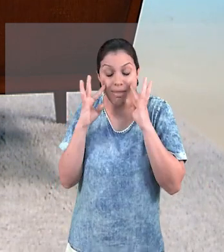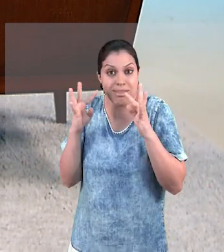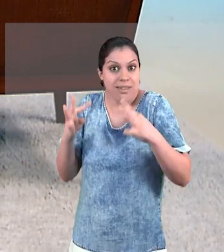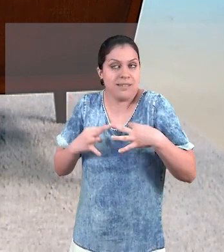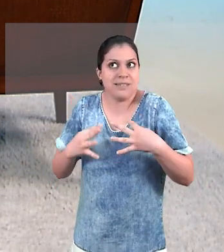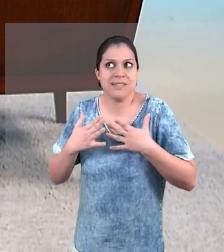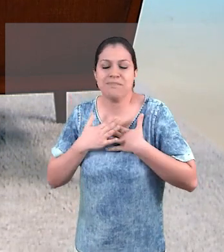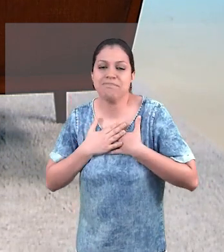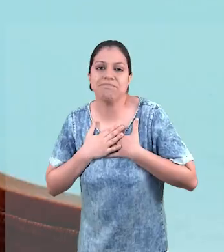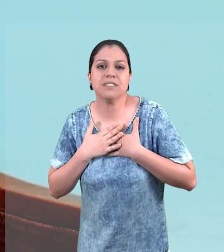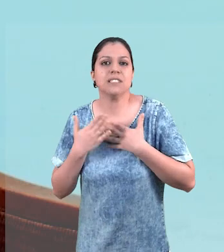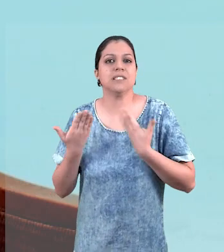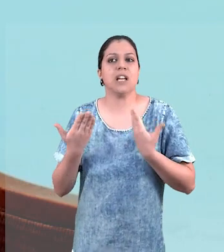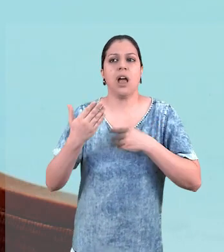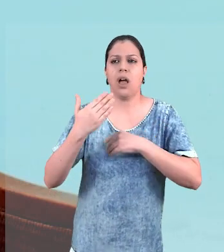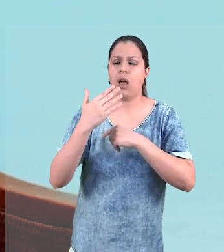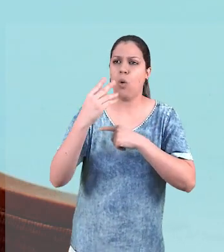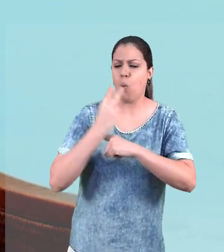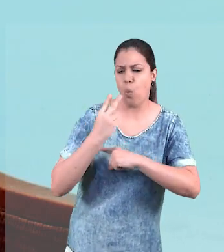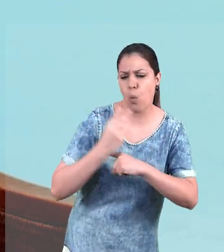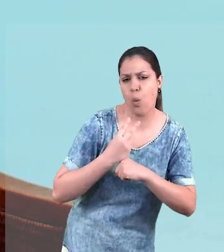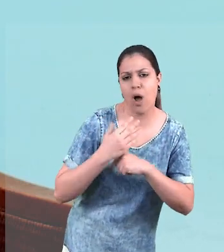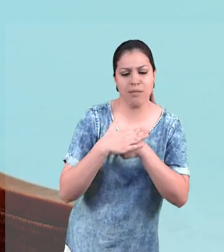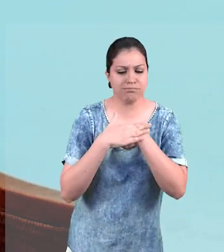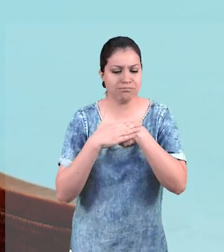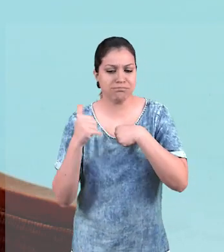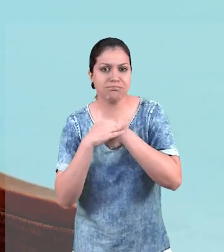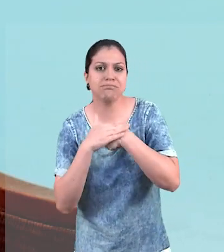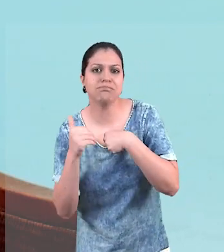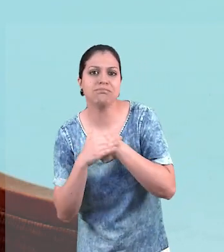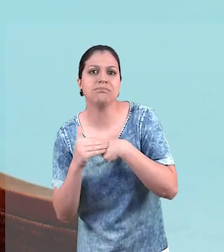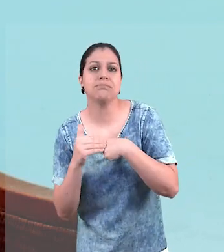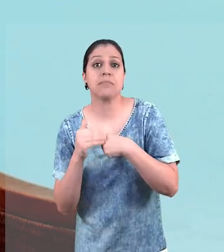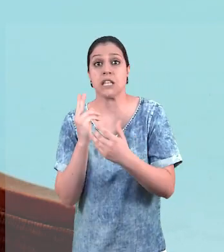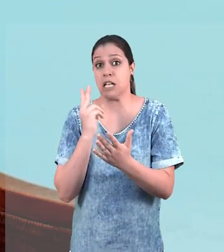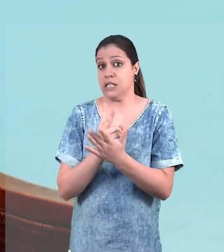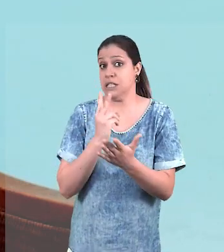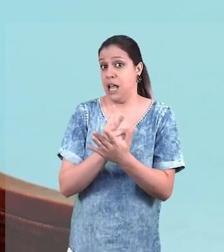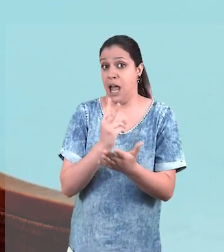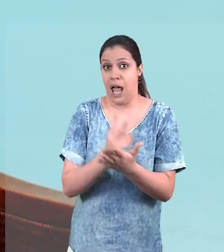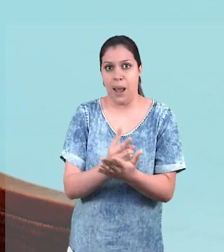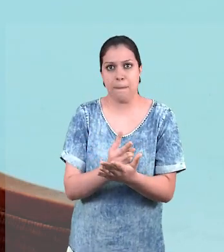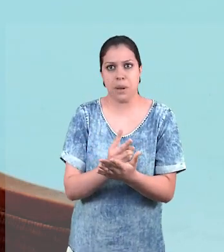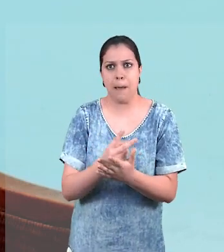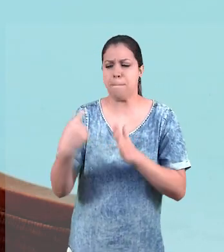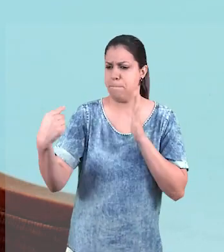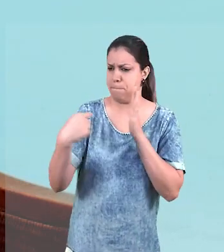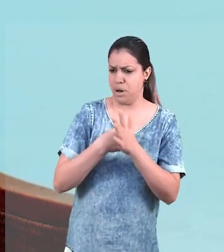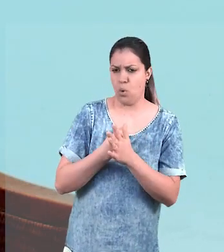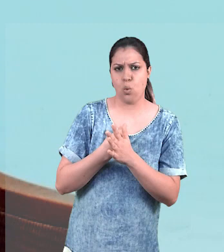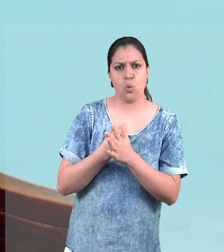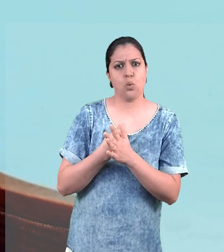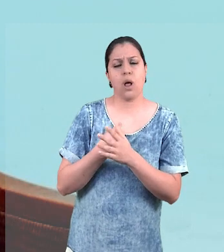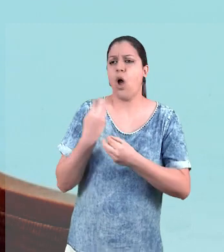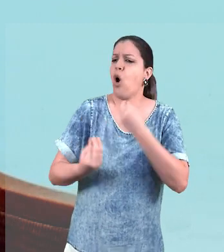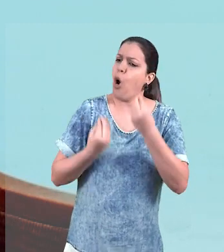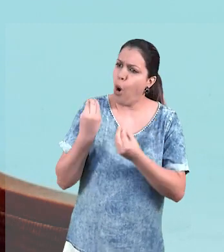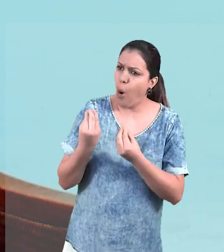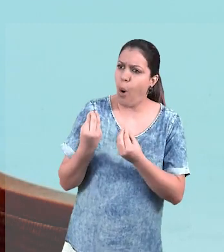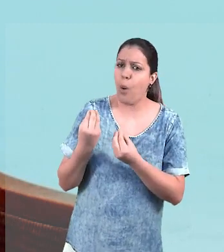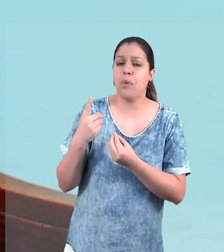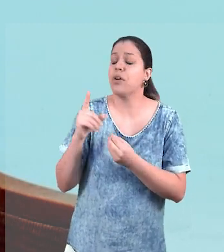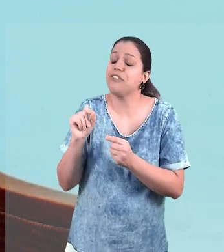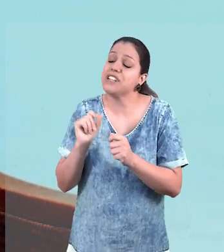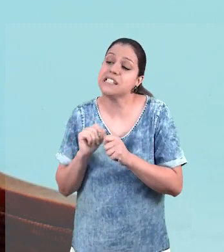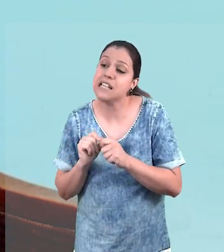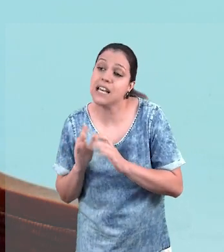um homem atencioso, que tinha um cuidado, ele sempre perguntava como eu estava,